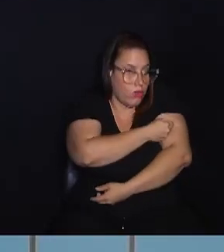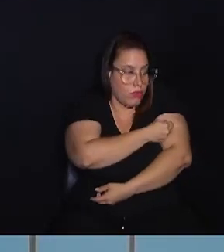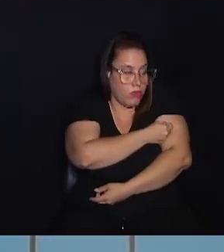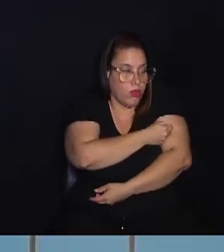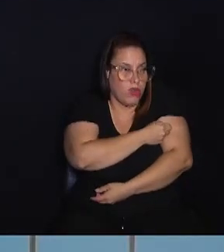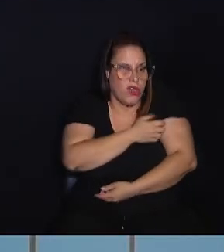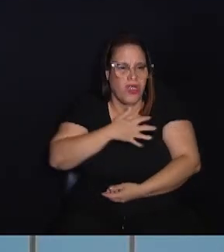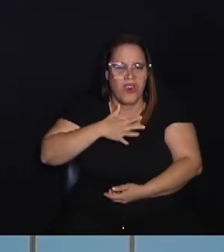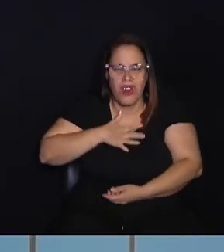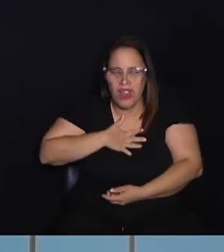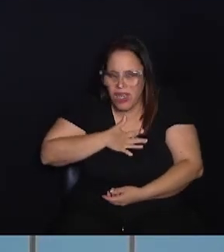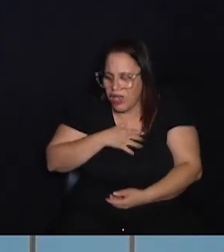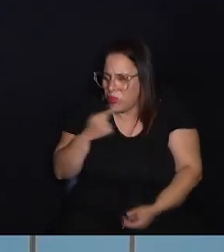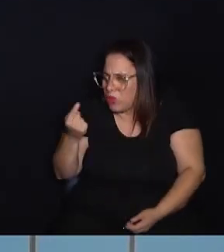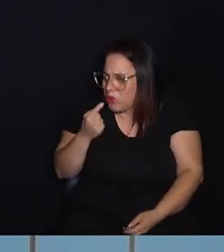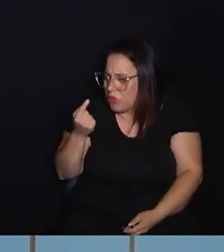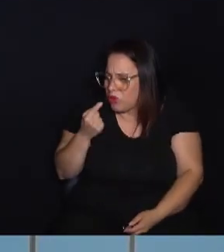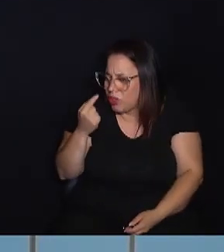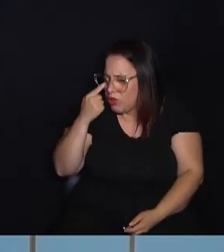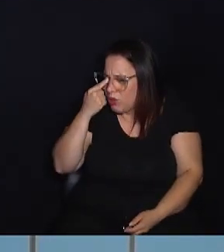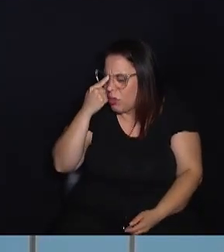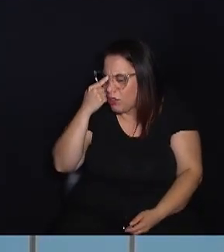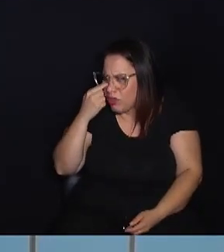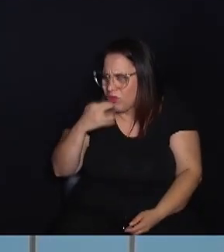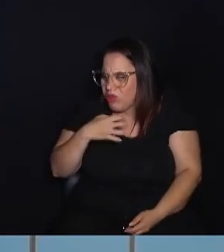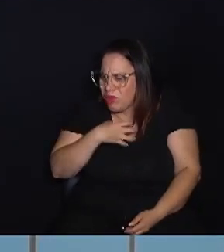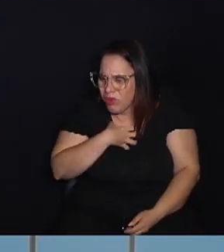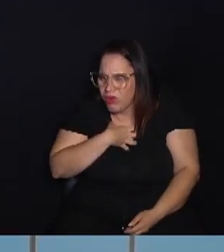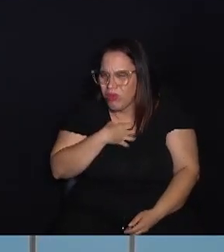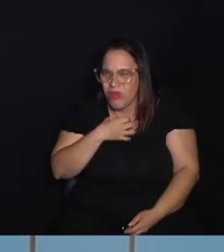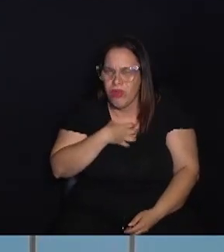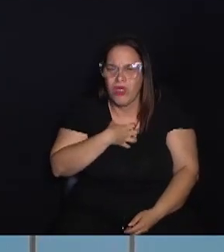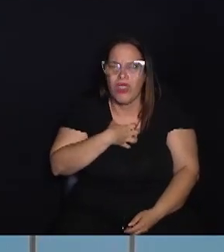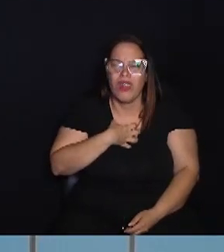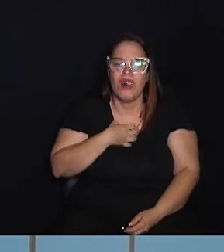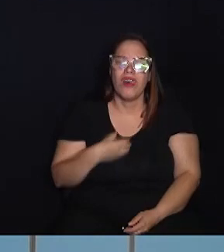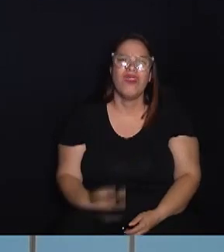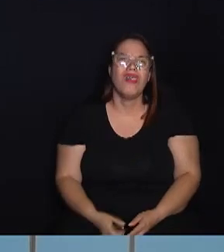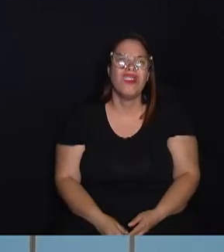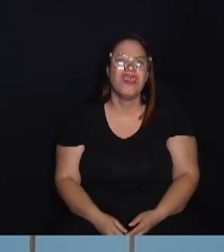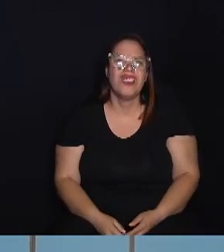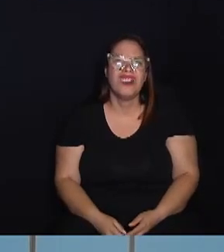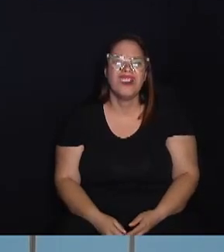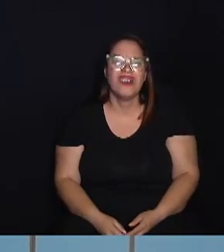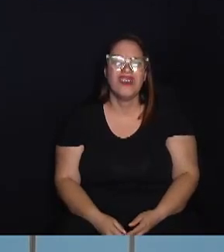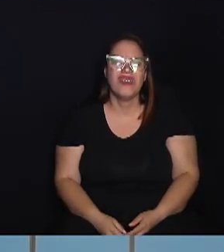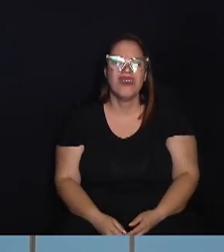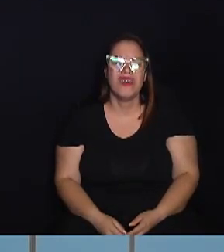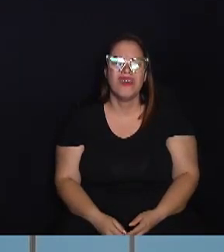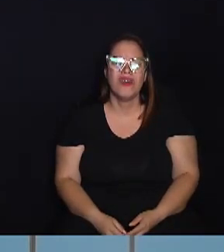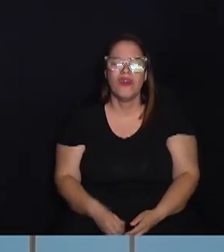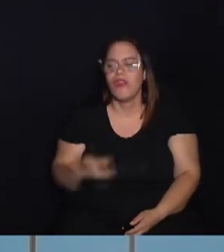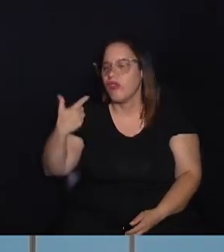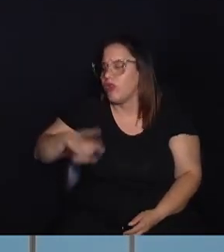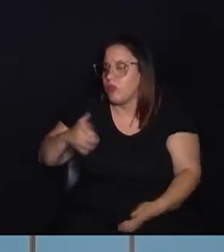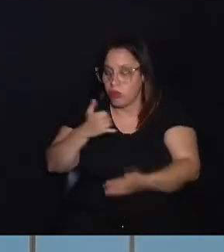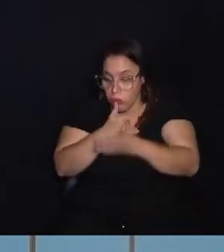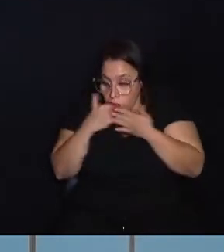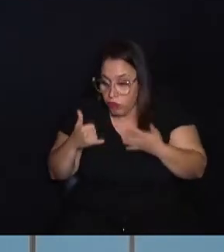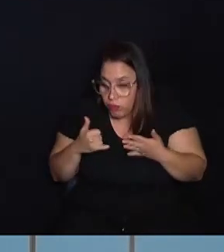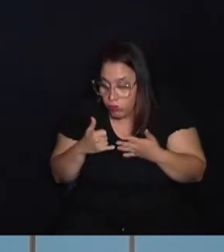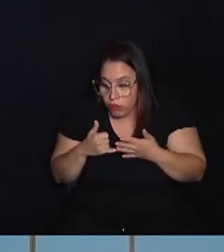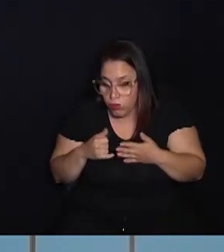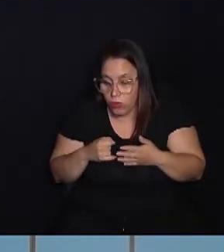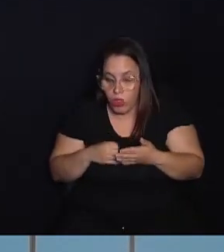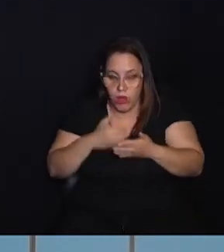no indivíduo uns sintomas no qual é como se ele não tivesse cheirado. Então ele vai ficar